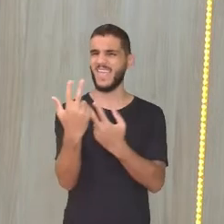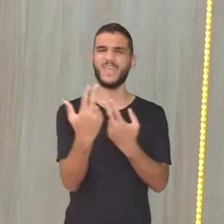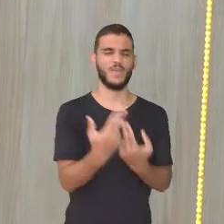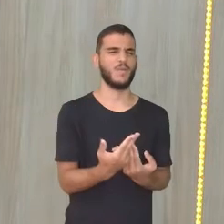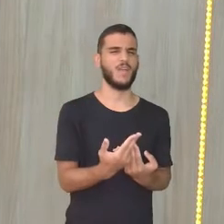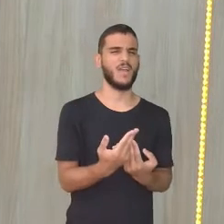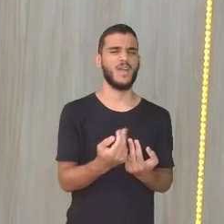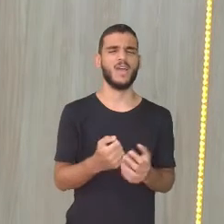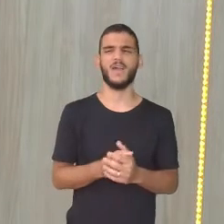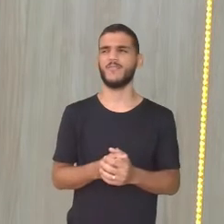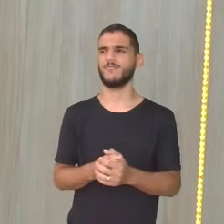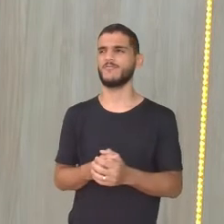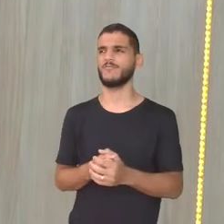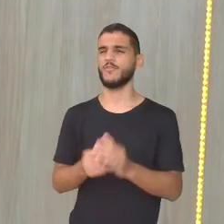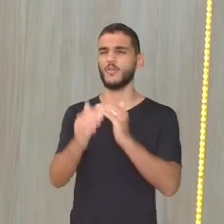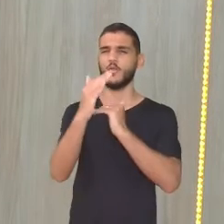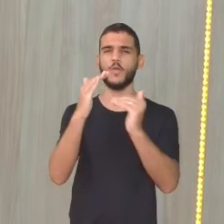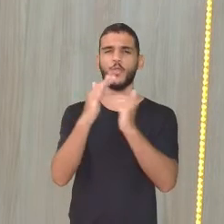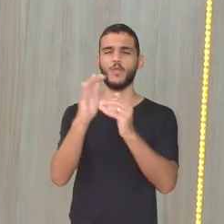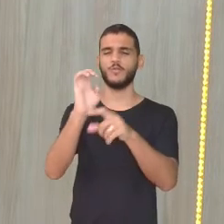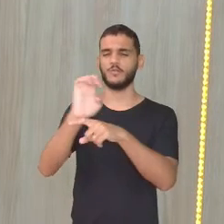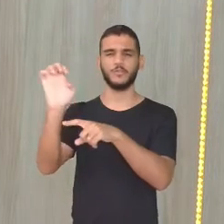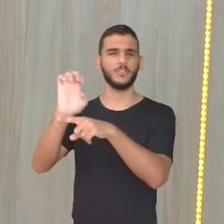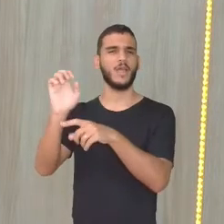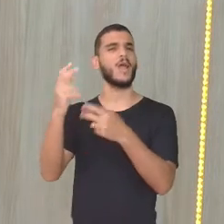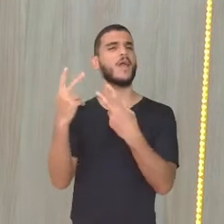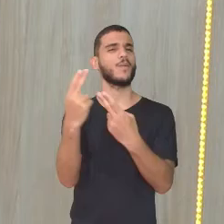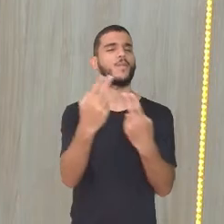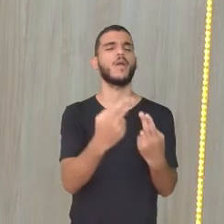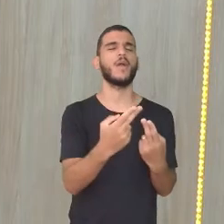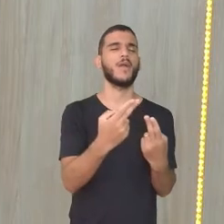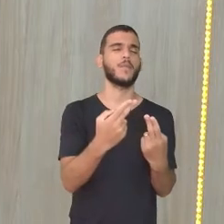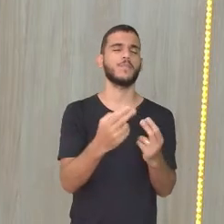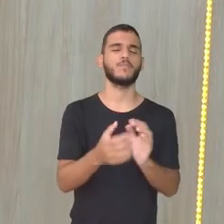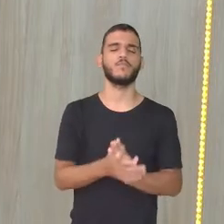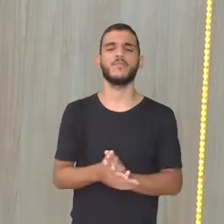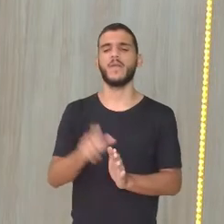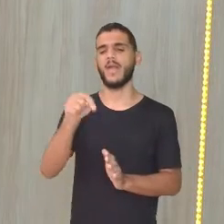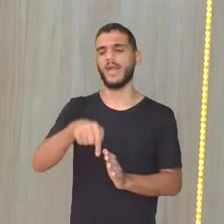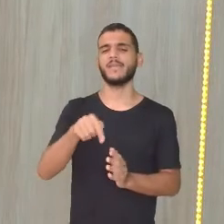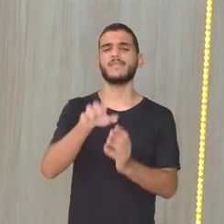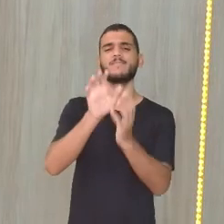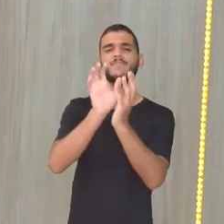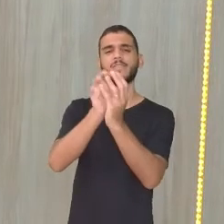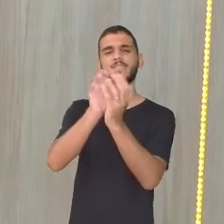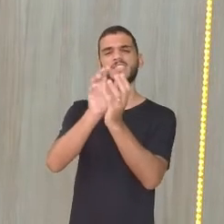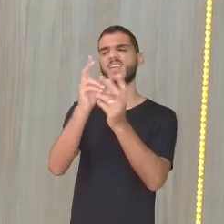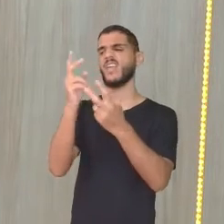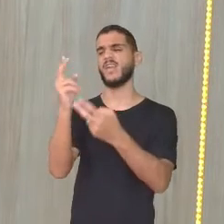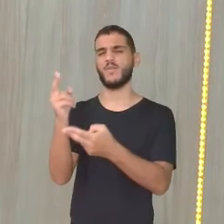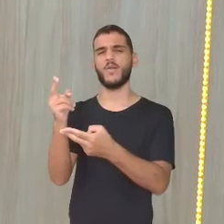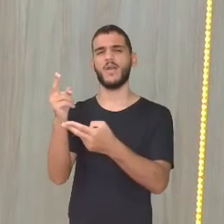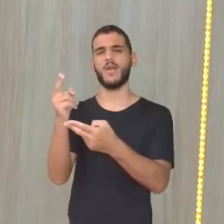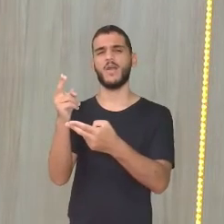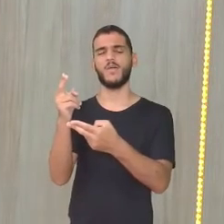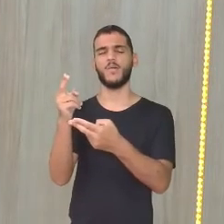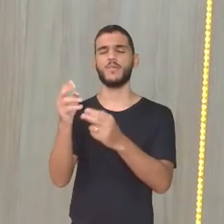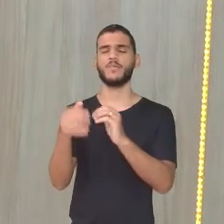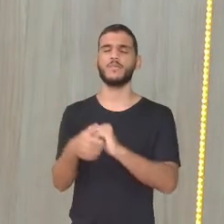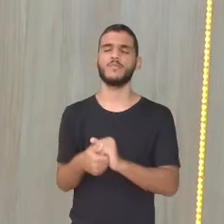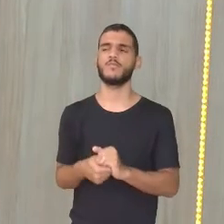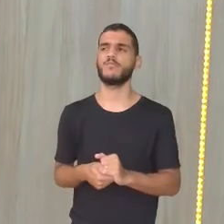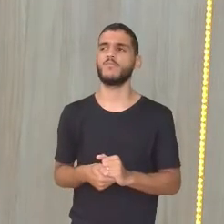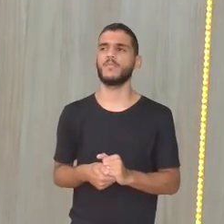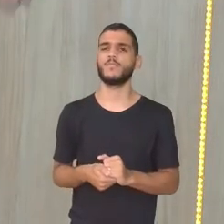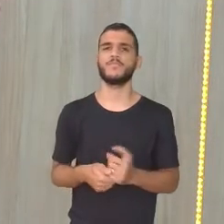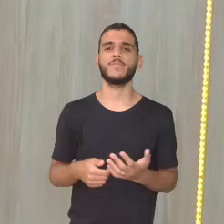é. Será que é tudo igual? Né? A condição de vida aqui em Recife é a mesma da condição de vida, sei